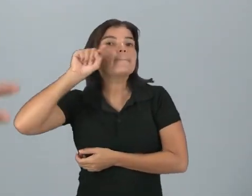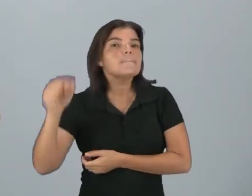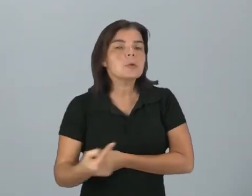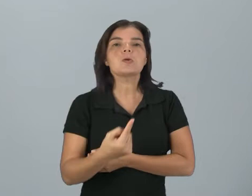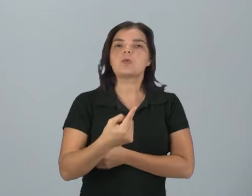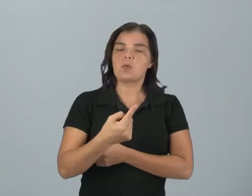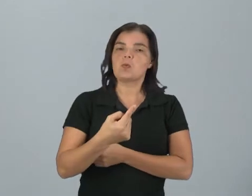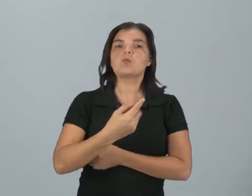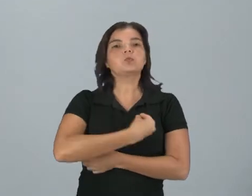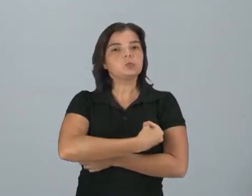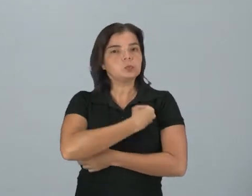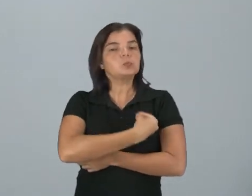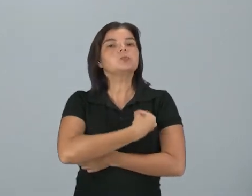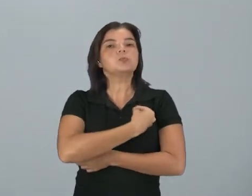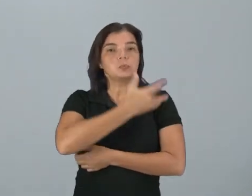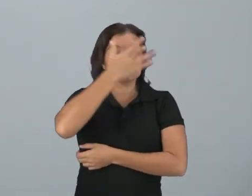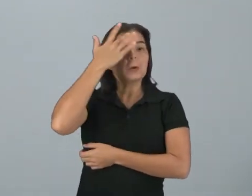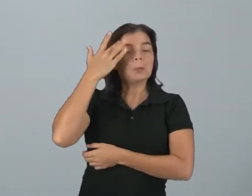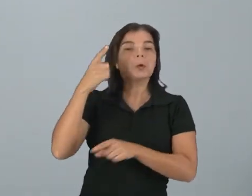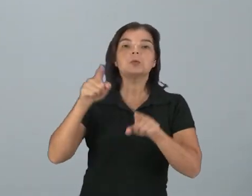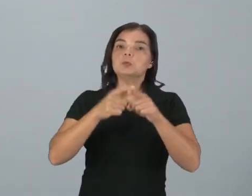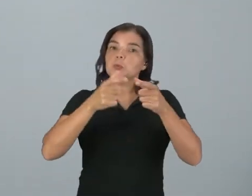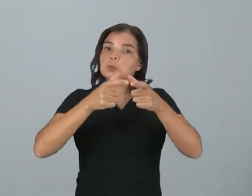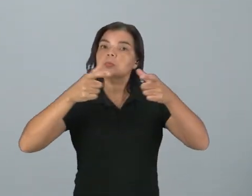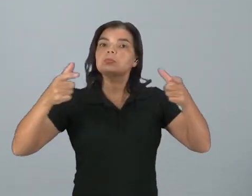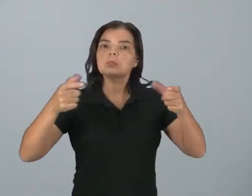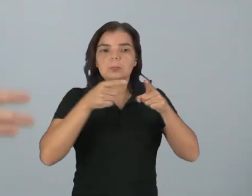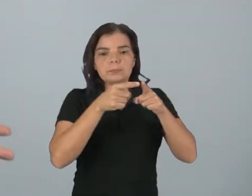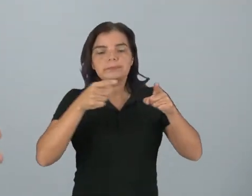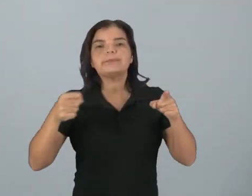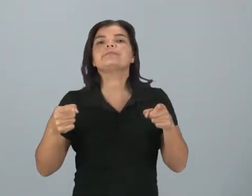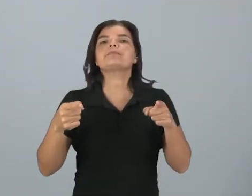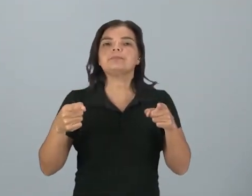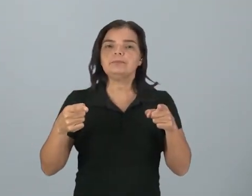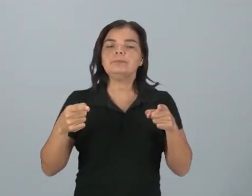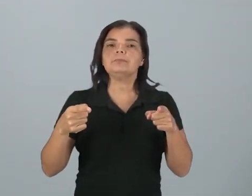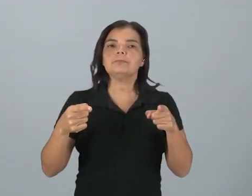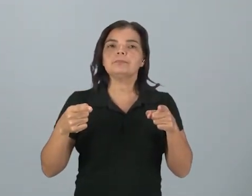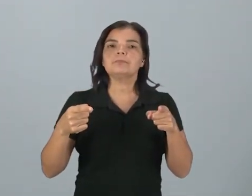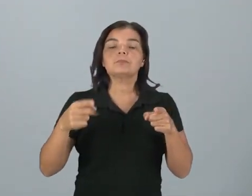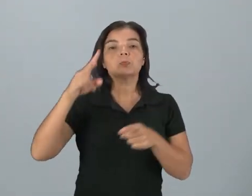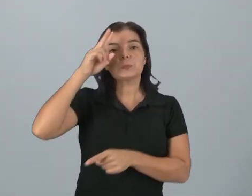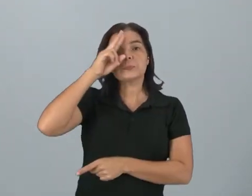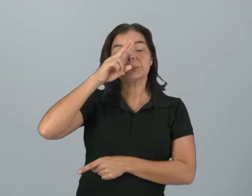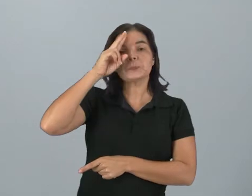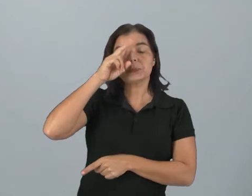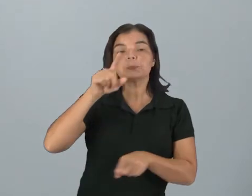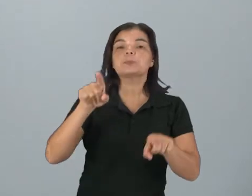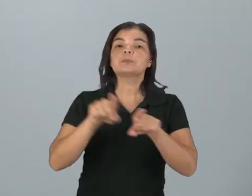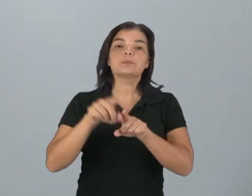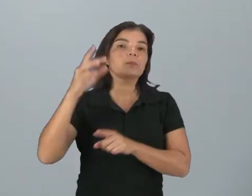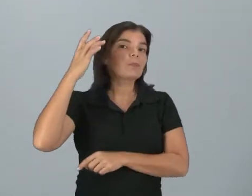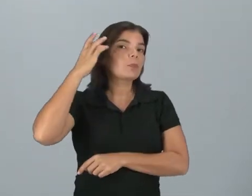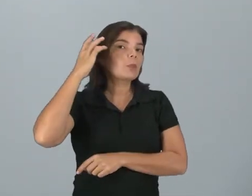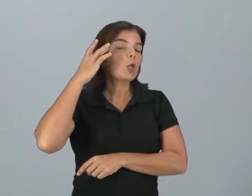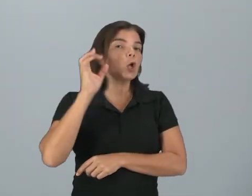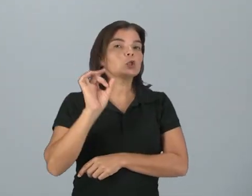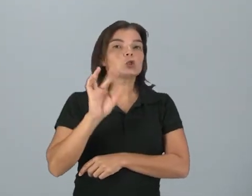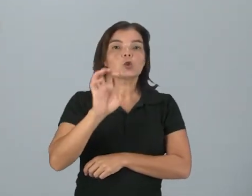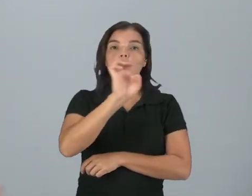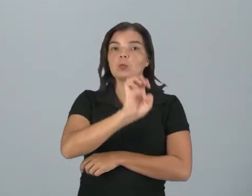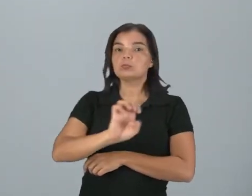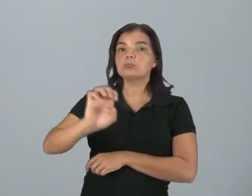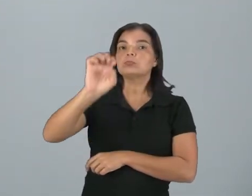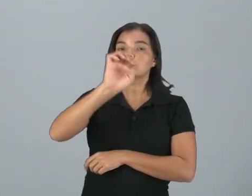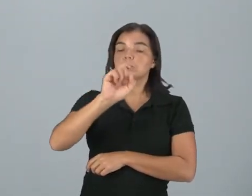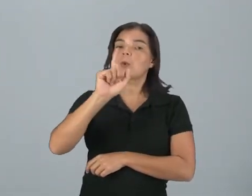número muito grande, isso para a gente falando de um período em que, historicamente, a gente acha que apenas a